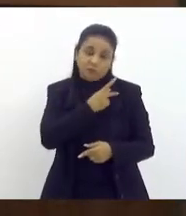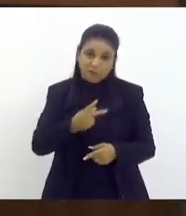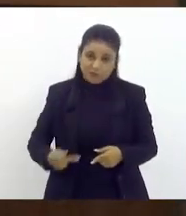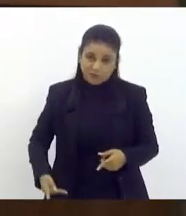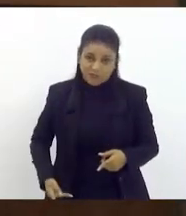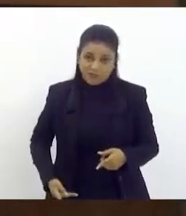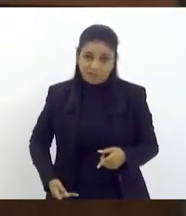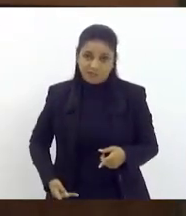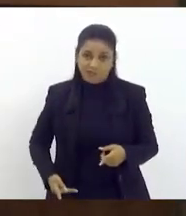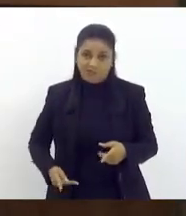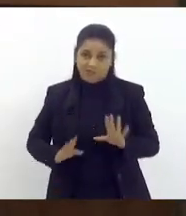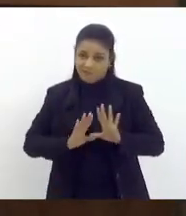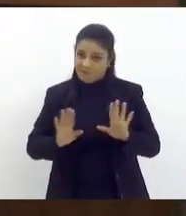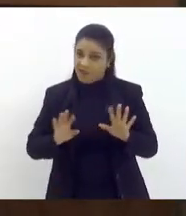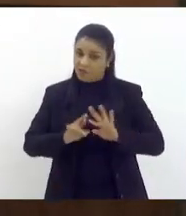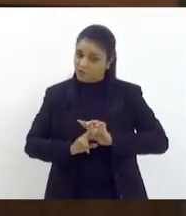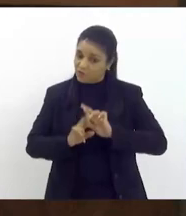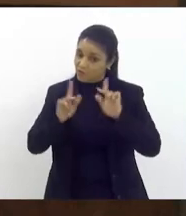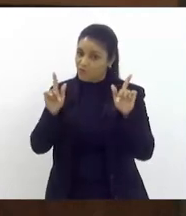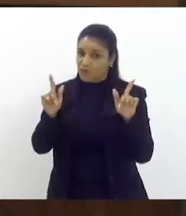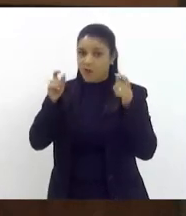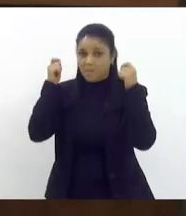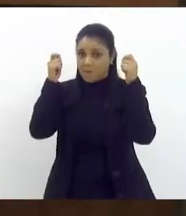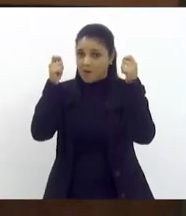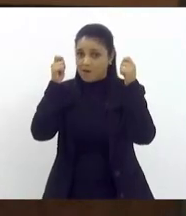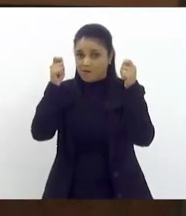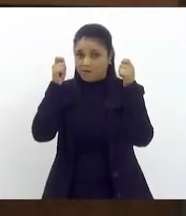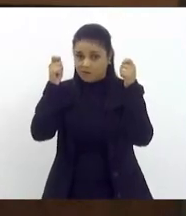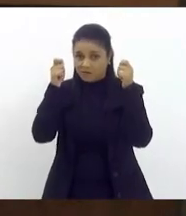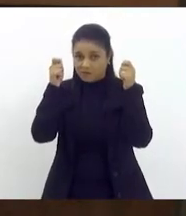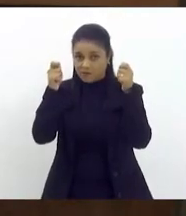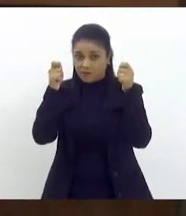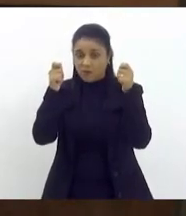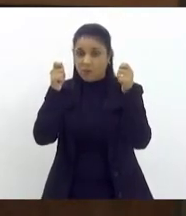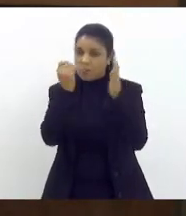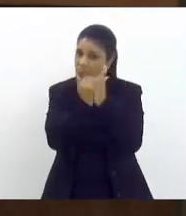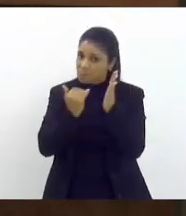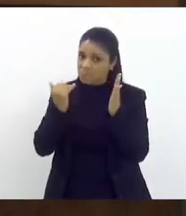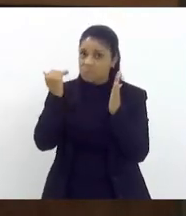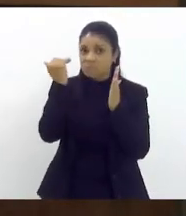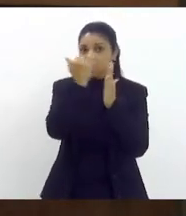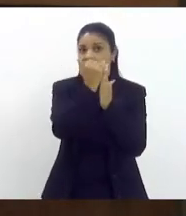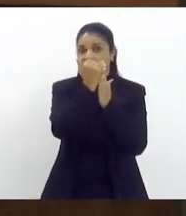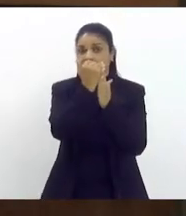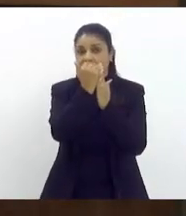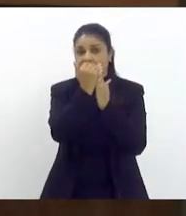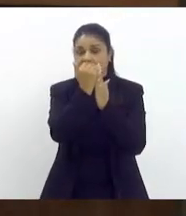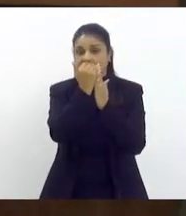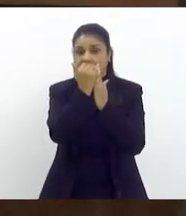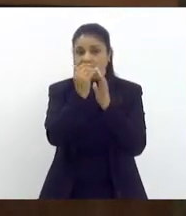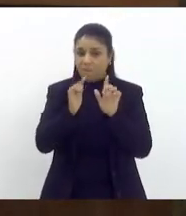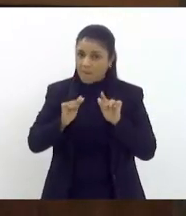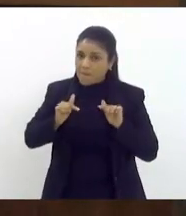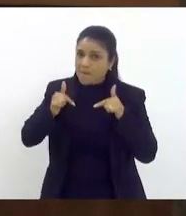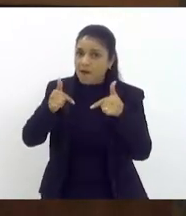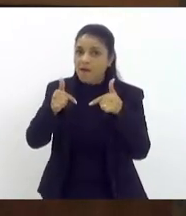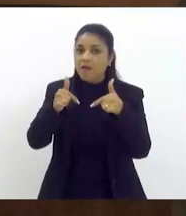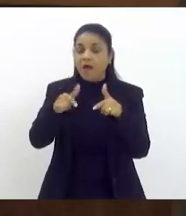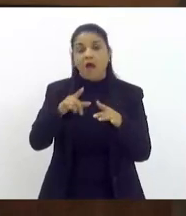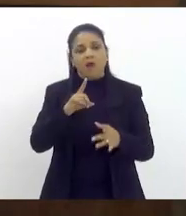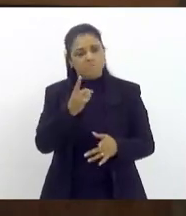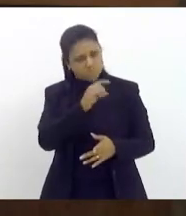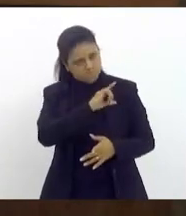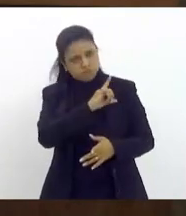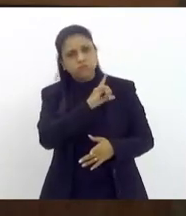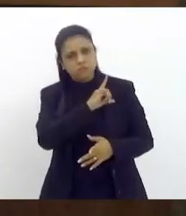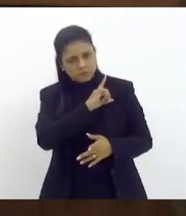com uma manifestação se há excesso Por parte dos manifestantes a polícia inclusive poderá atuar nessa